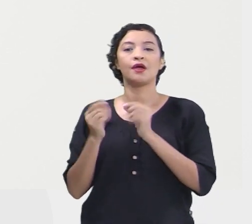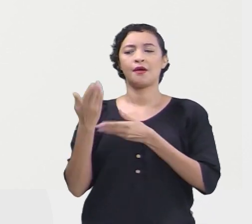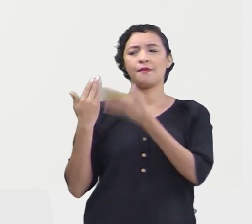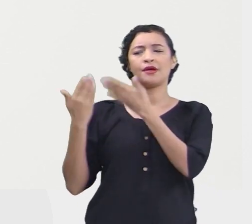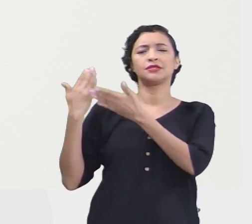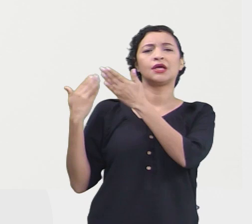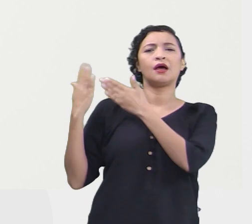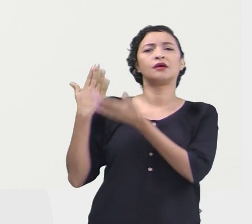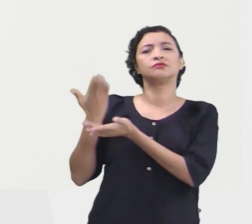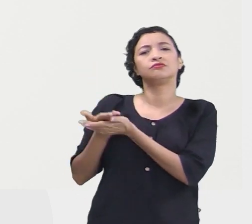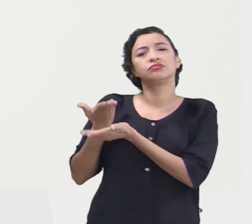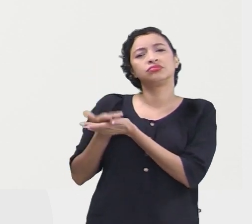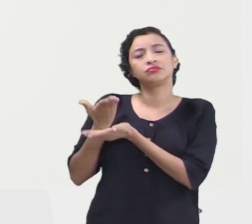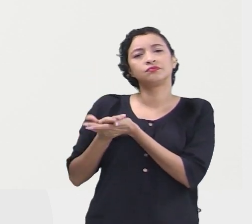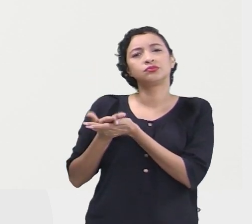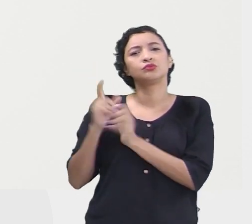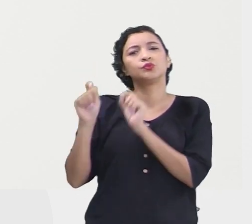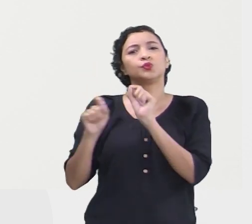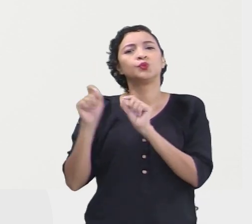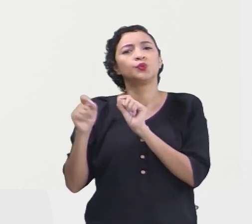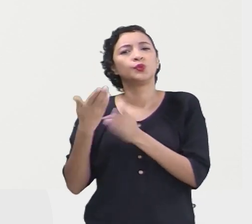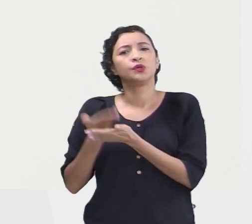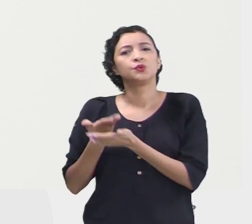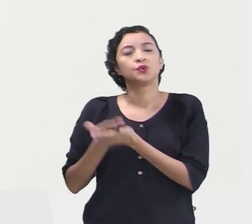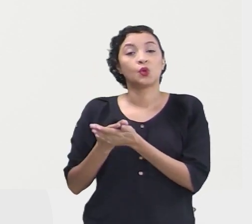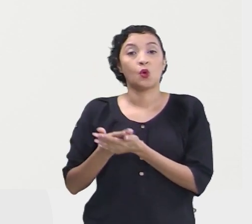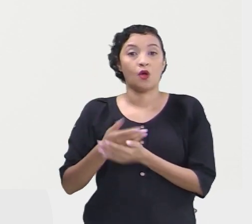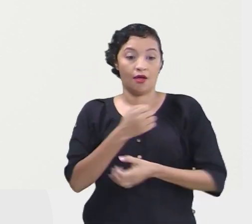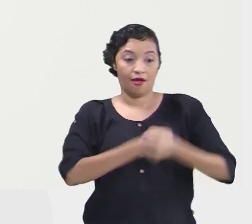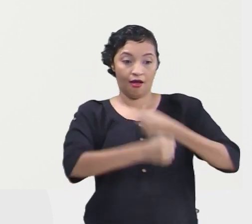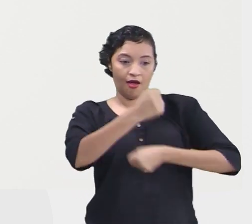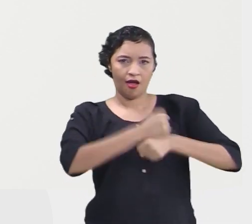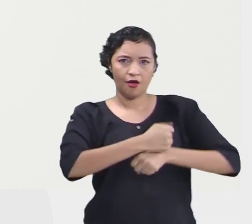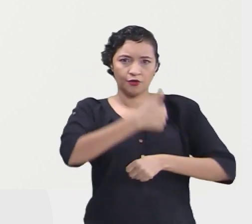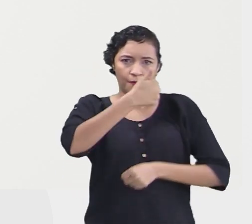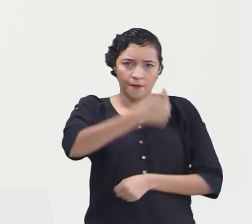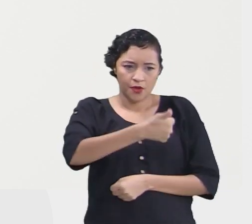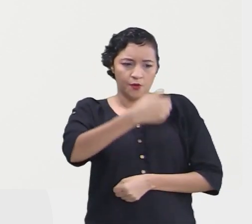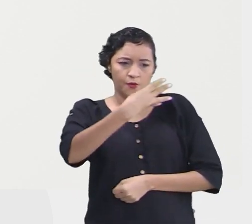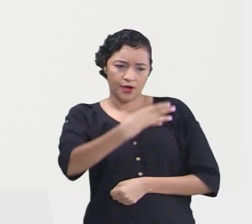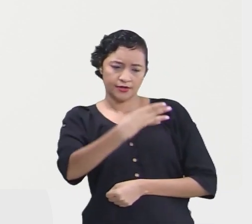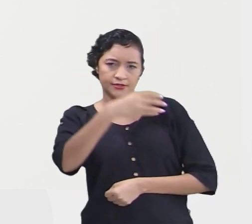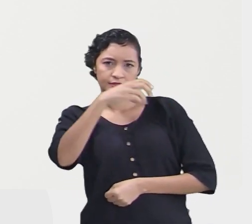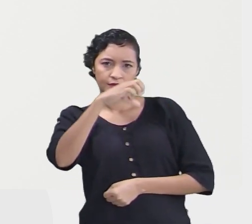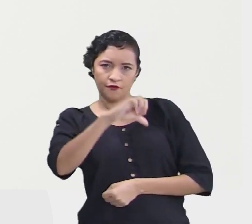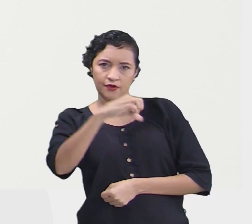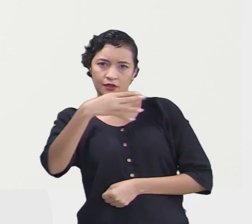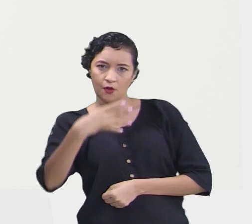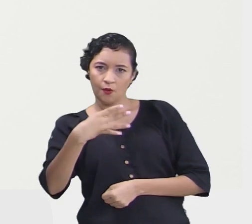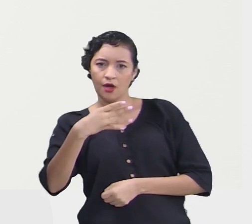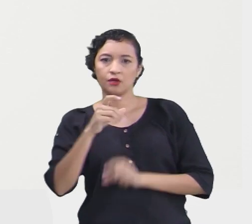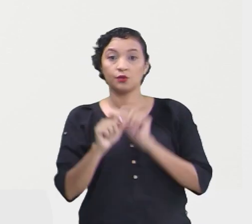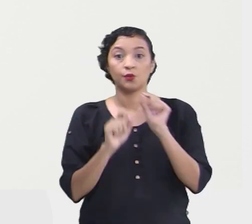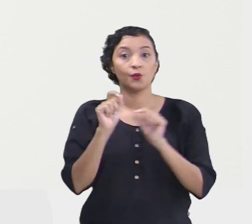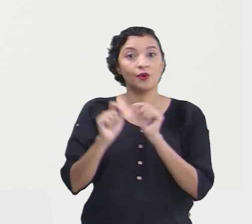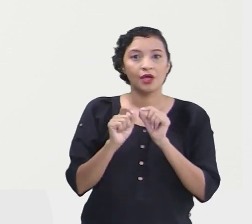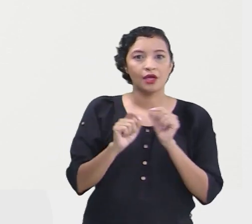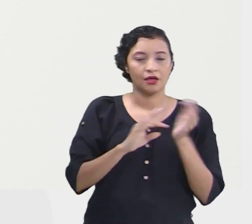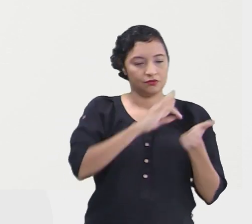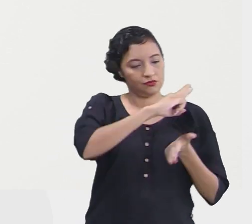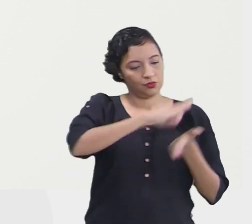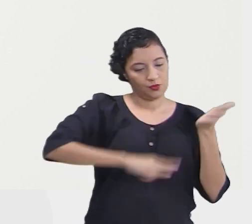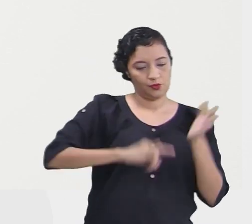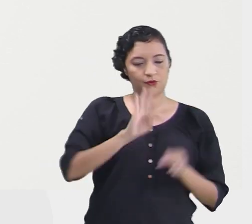quê? A primeira coisa que nós vimos aconteceu em 1494. O que foi produção mágica? Tratado